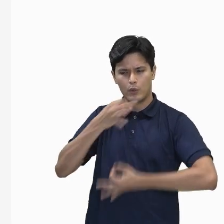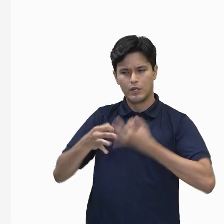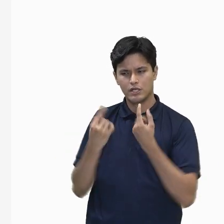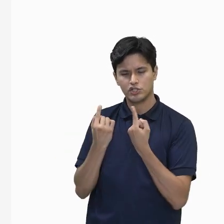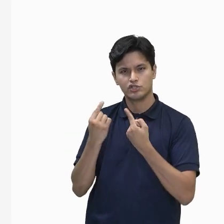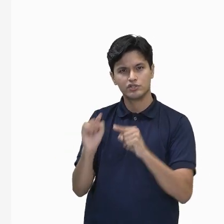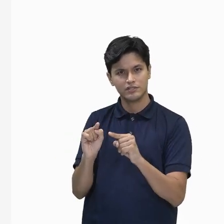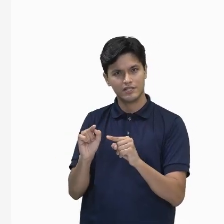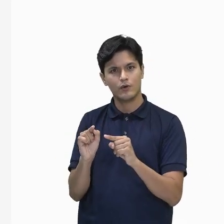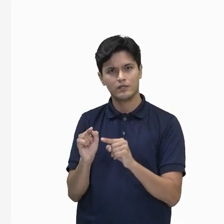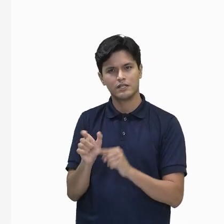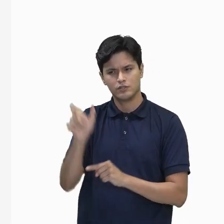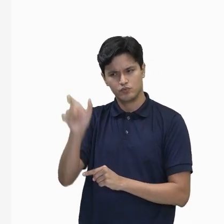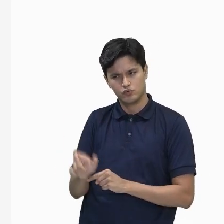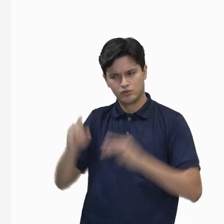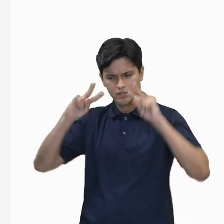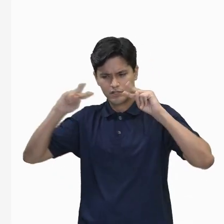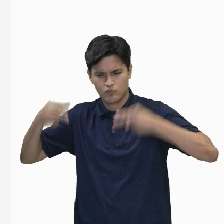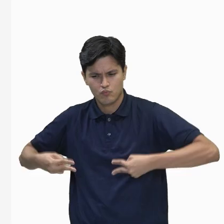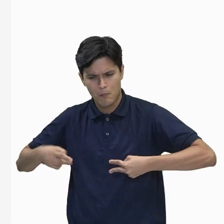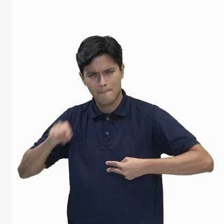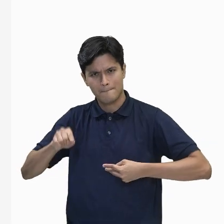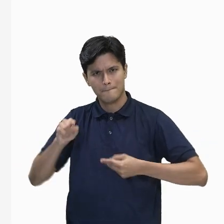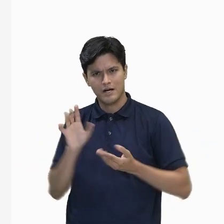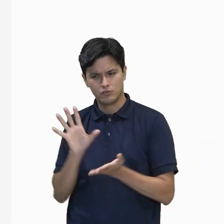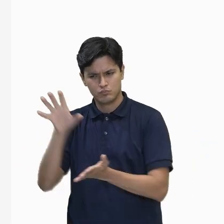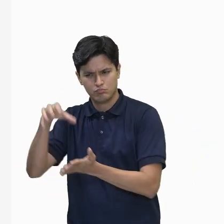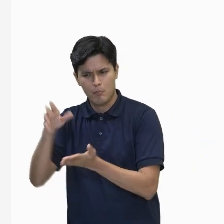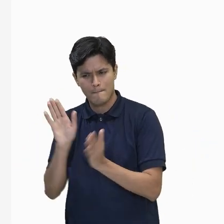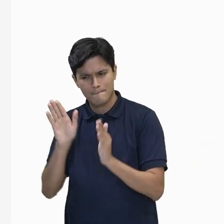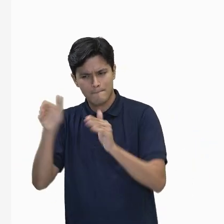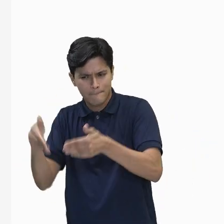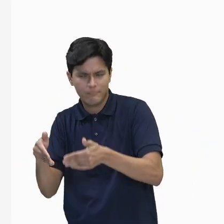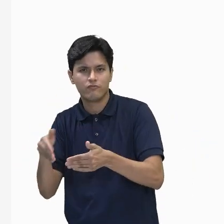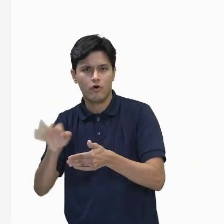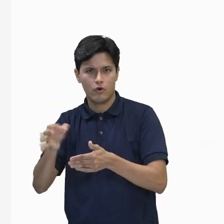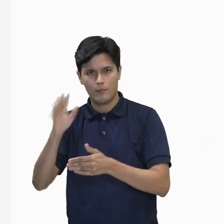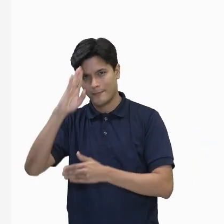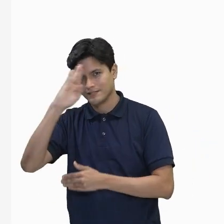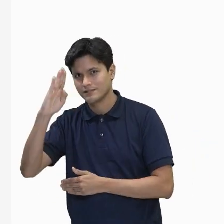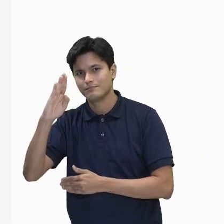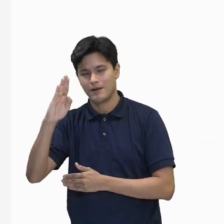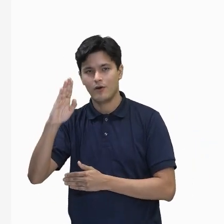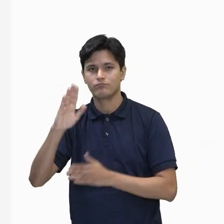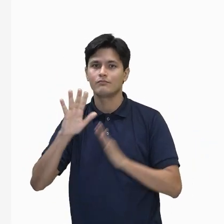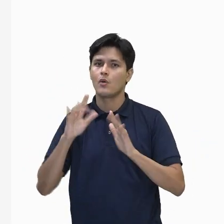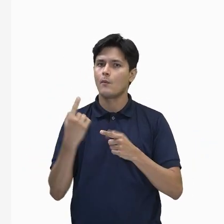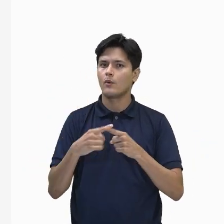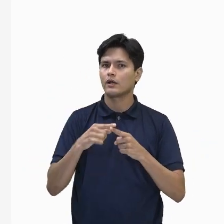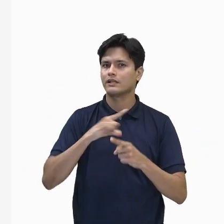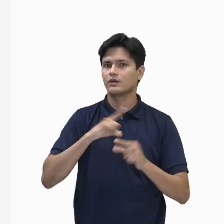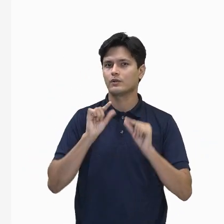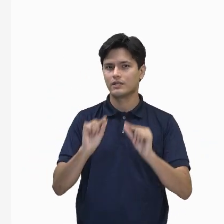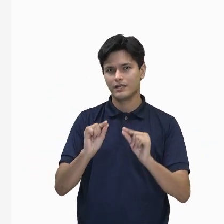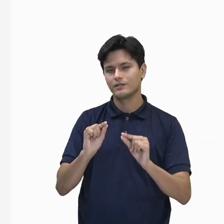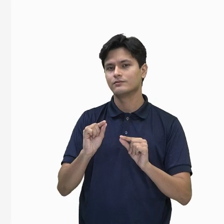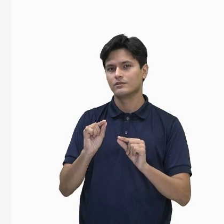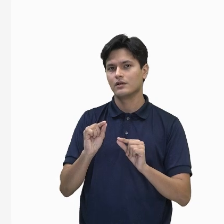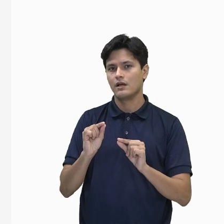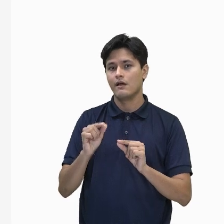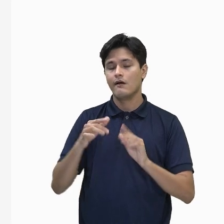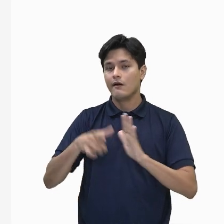o pensamento predominante era qual? Quem tem a verdade? Esse era